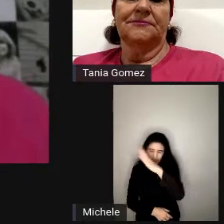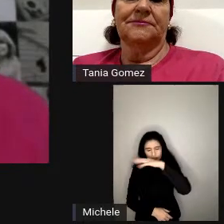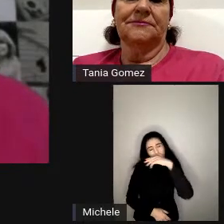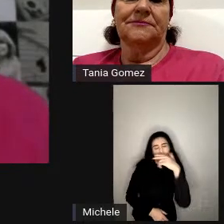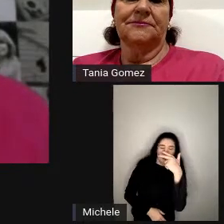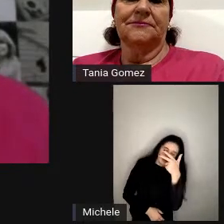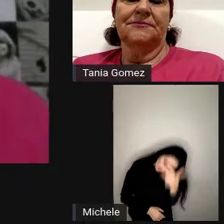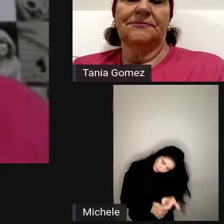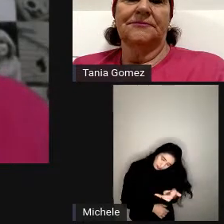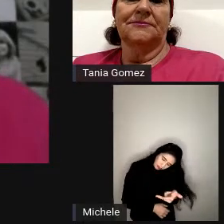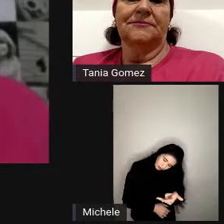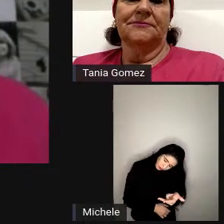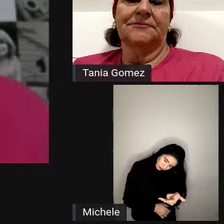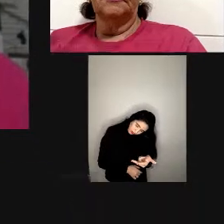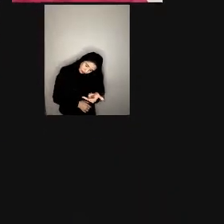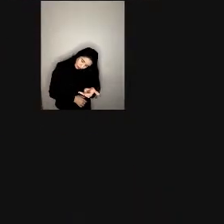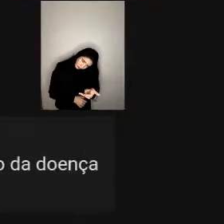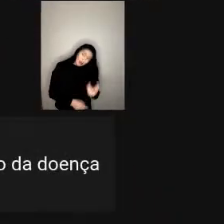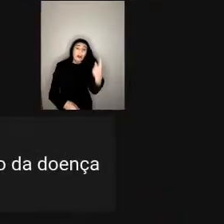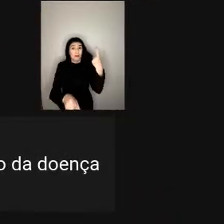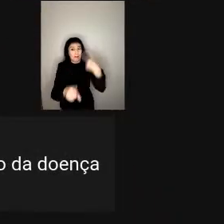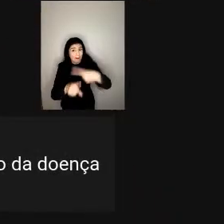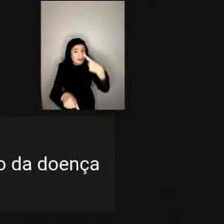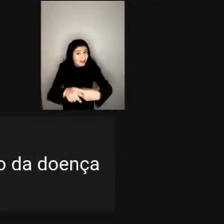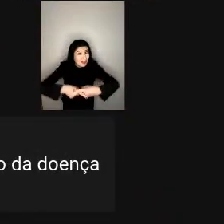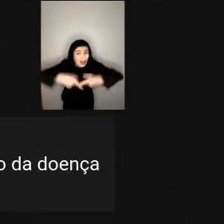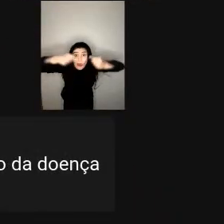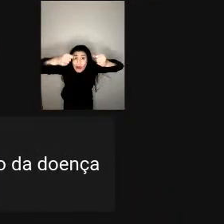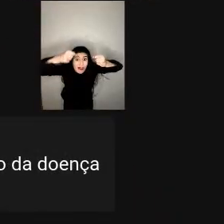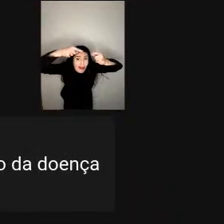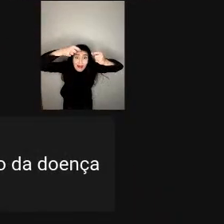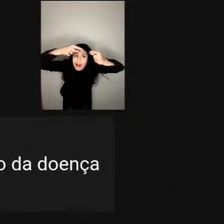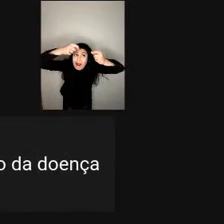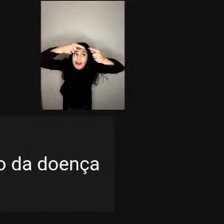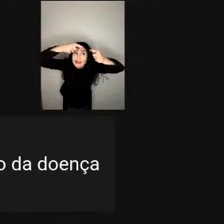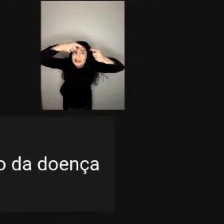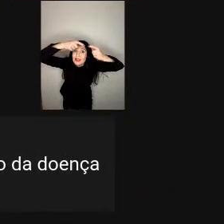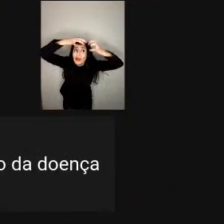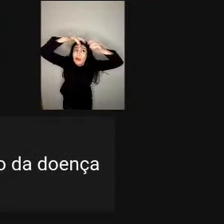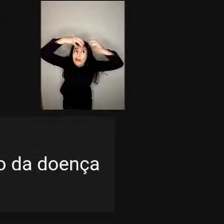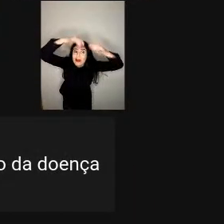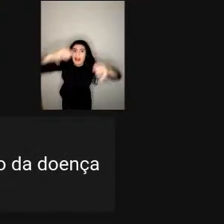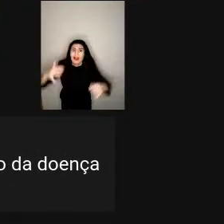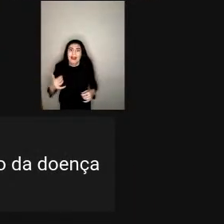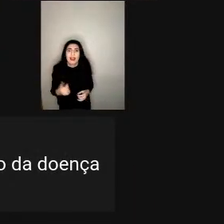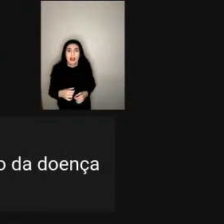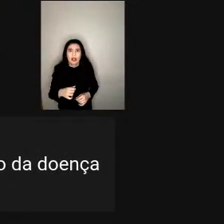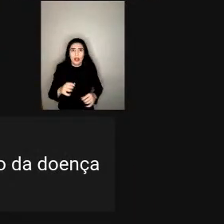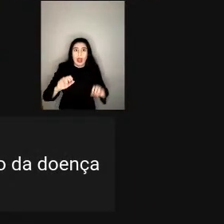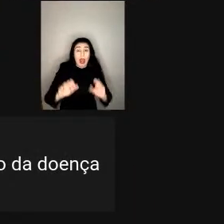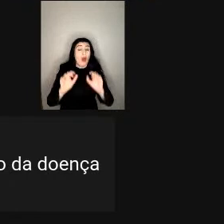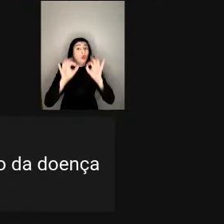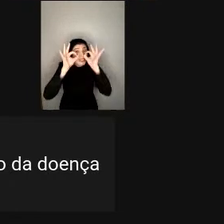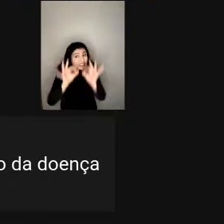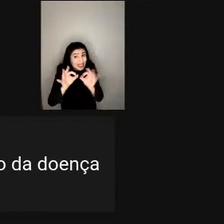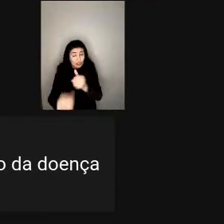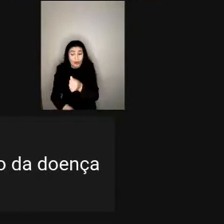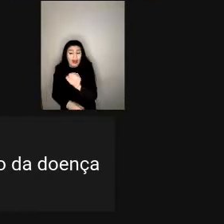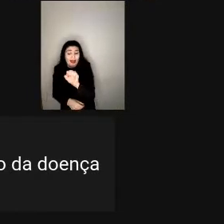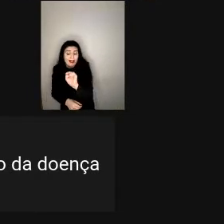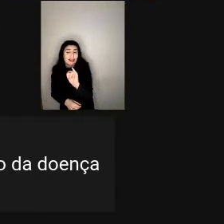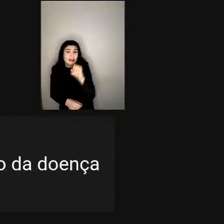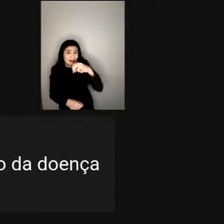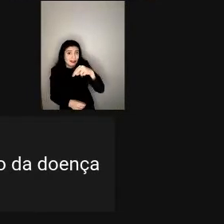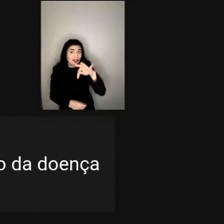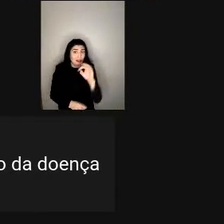no nível que estava aquele câncer, não era para ter ainda nenhum sintoma, ele era para ser assintomático, e pelo fato dela